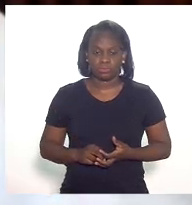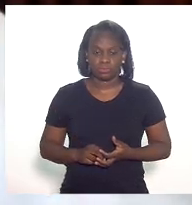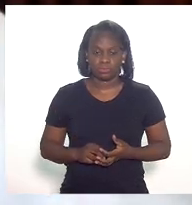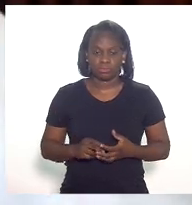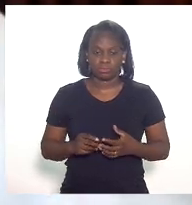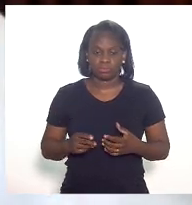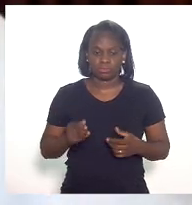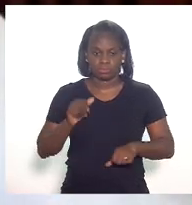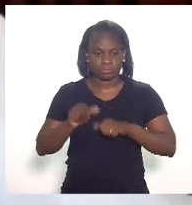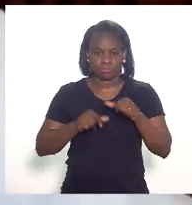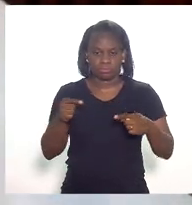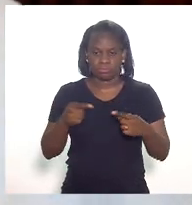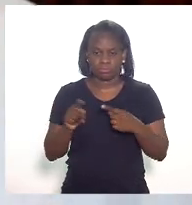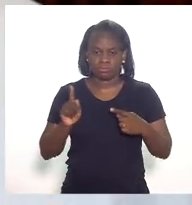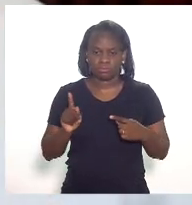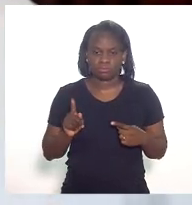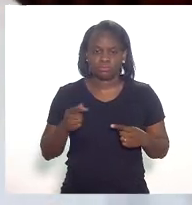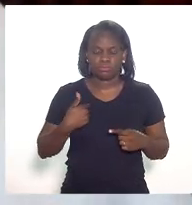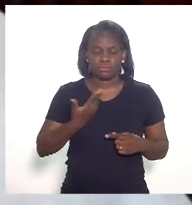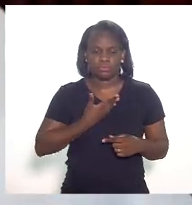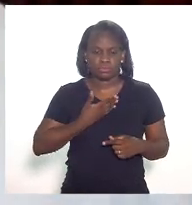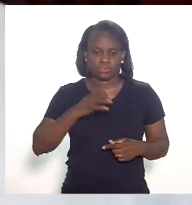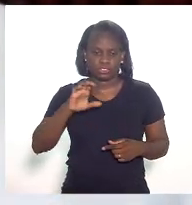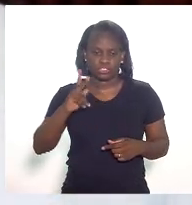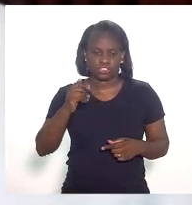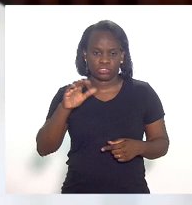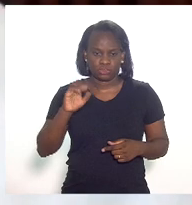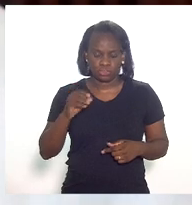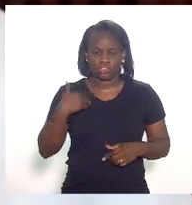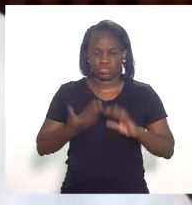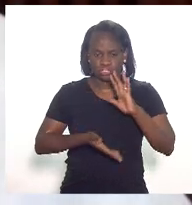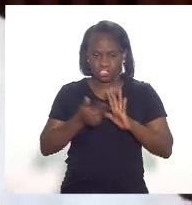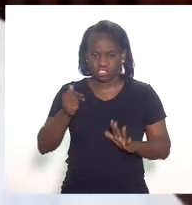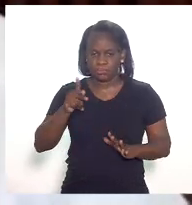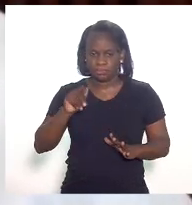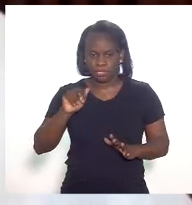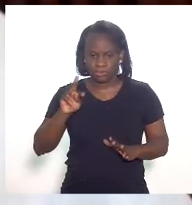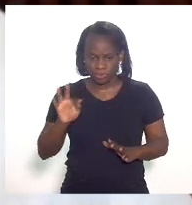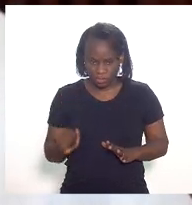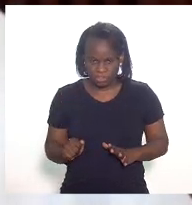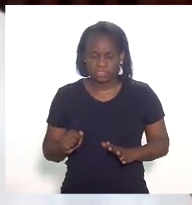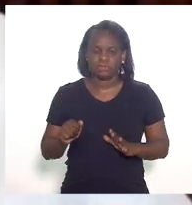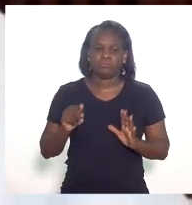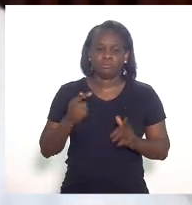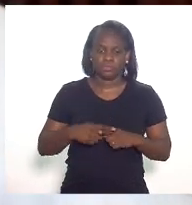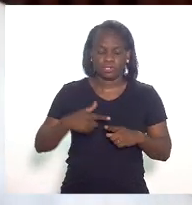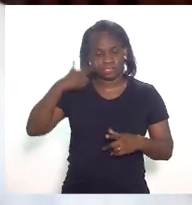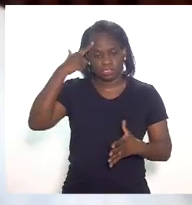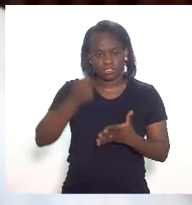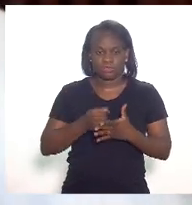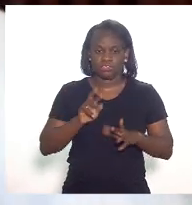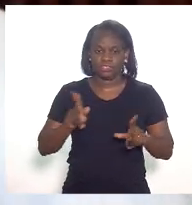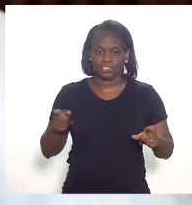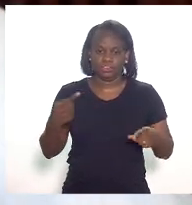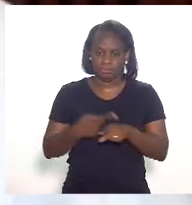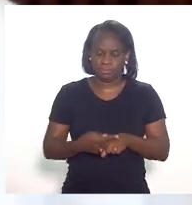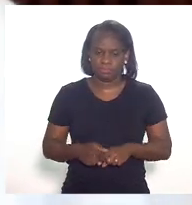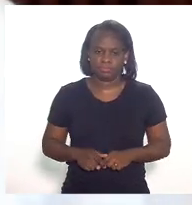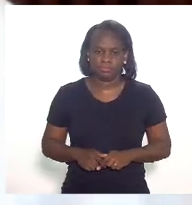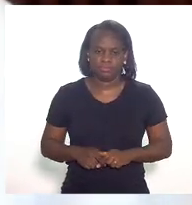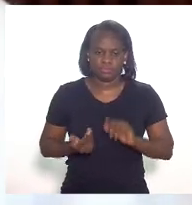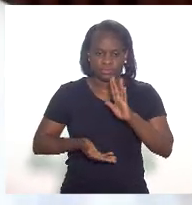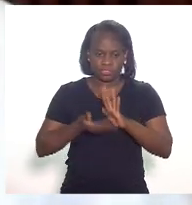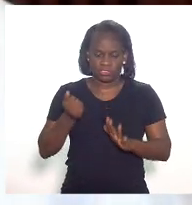divergir do meu colega Chico Machado, vou retirar de pauta, porque eu tenho parecer divergente. Retirado de